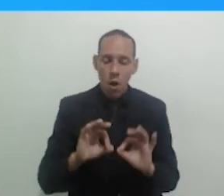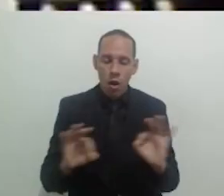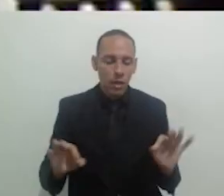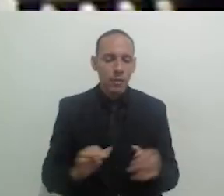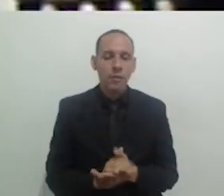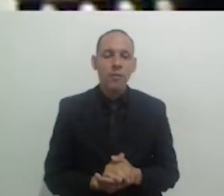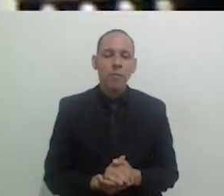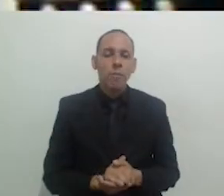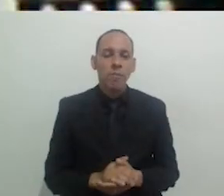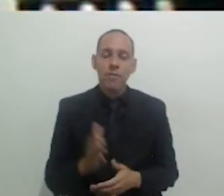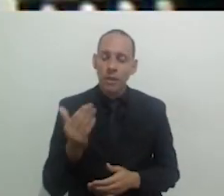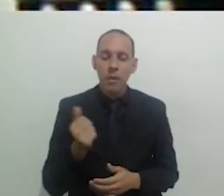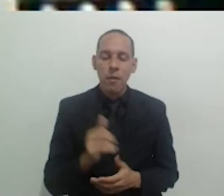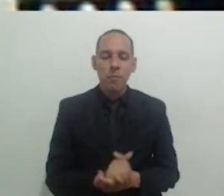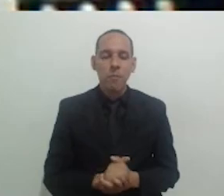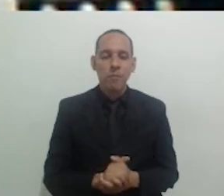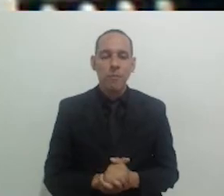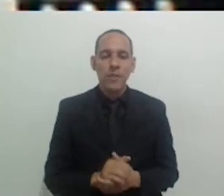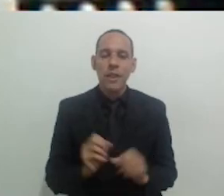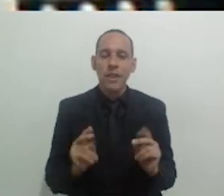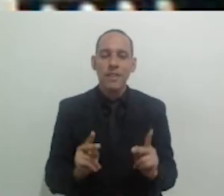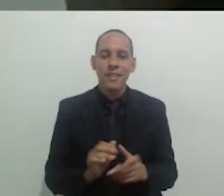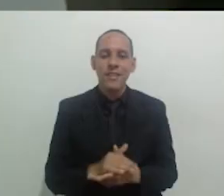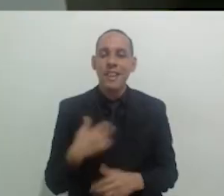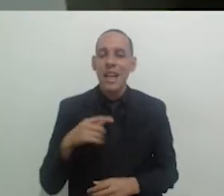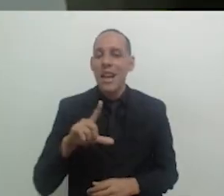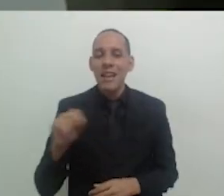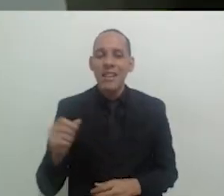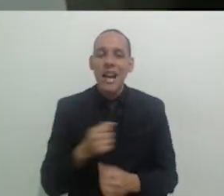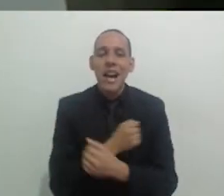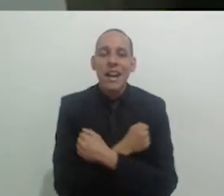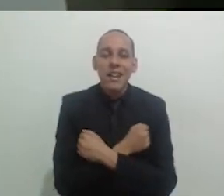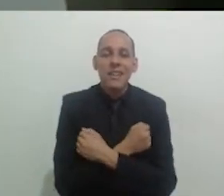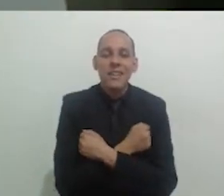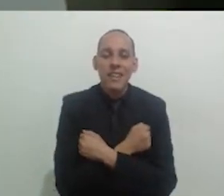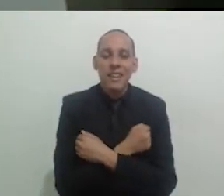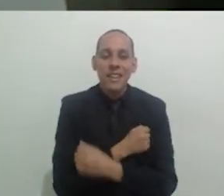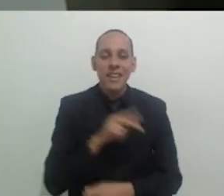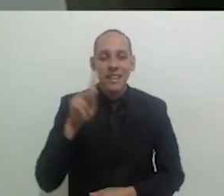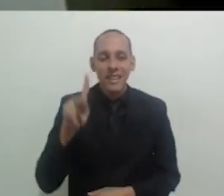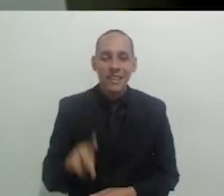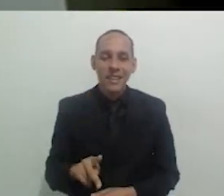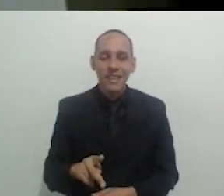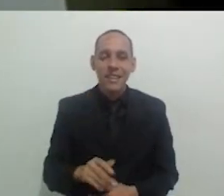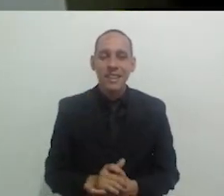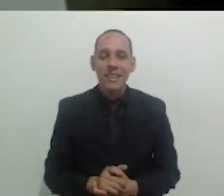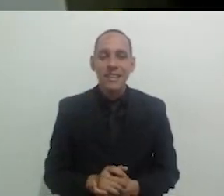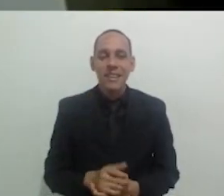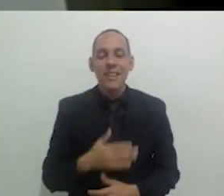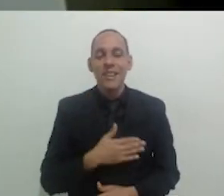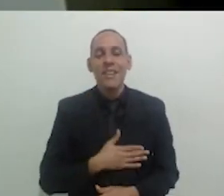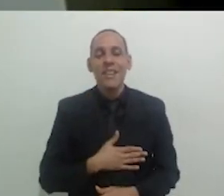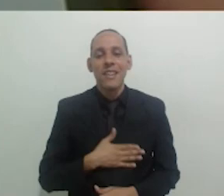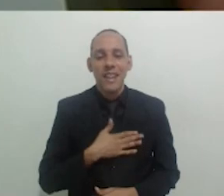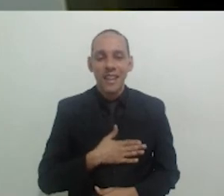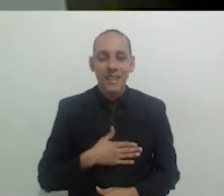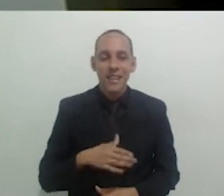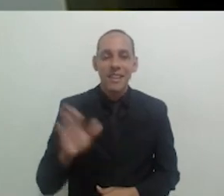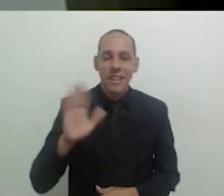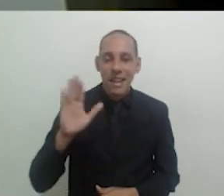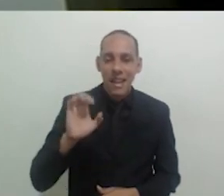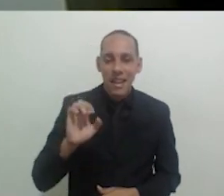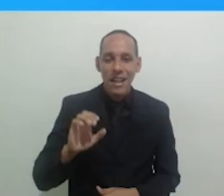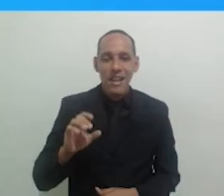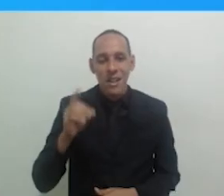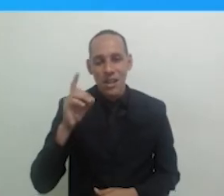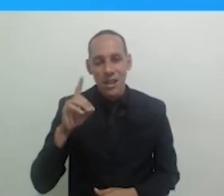isso aí. Ok. Já vou me embora. Um abraço, senhor presidente, até mais, esmagador. Prazer. Até logo, doutor Erval. A esse só da lista. Abraço, presidente.